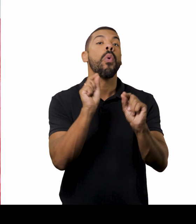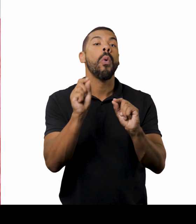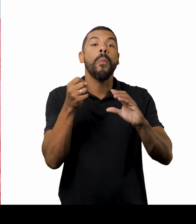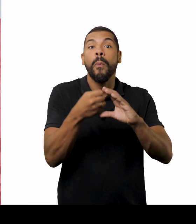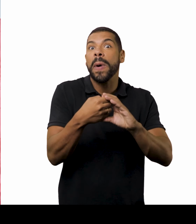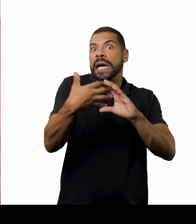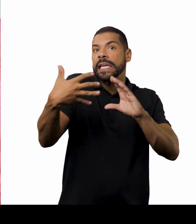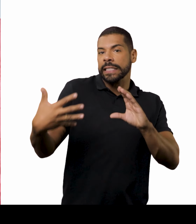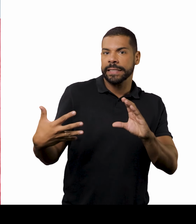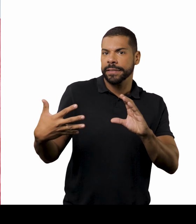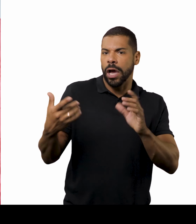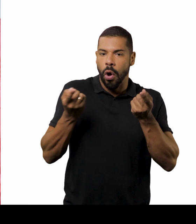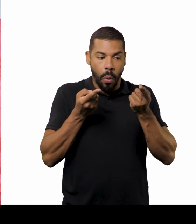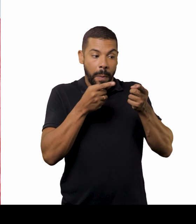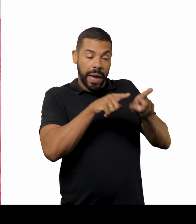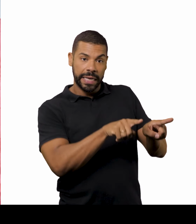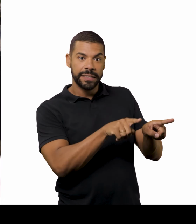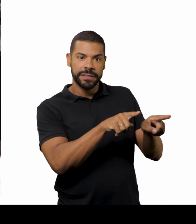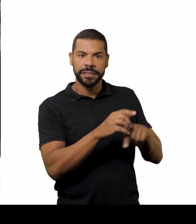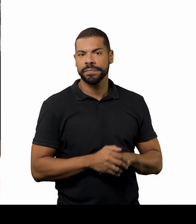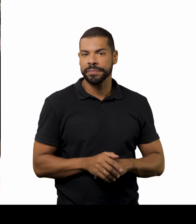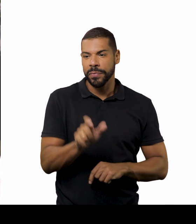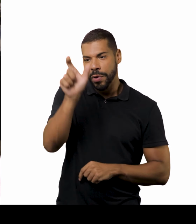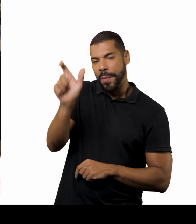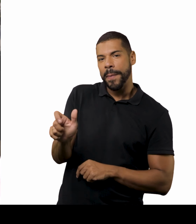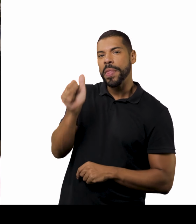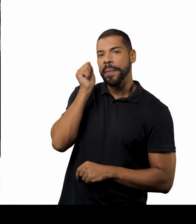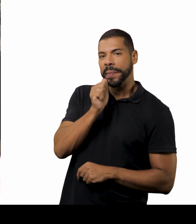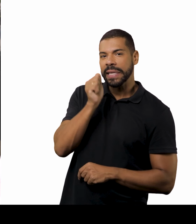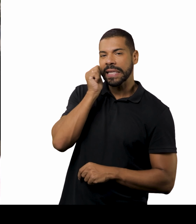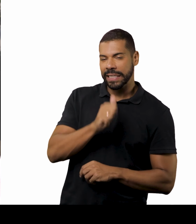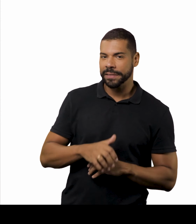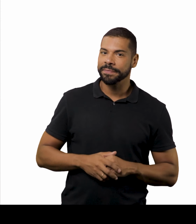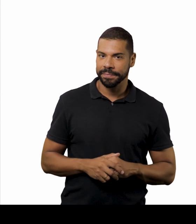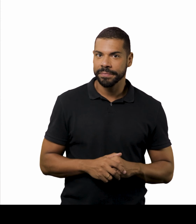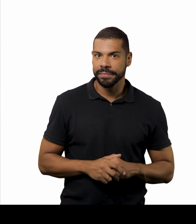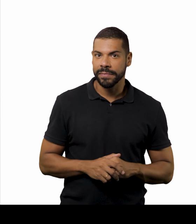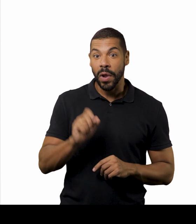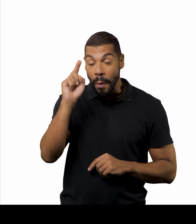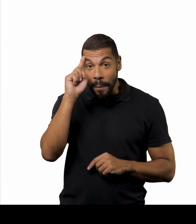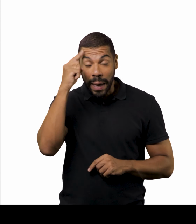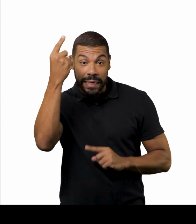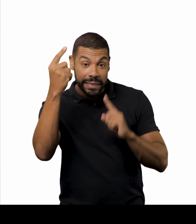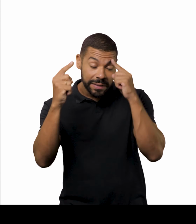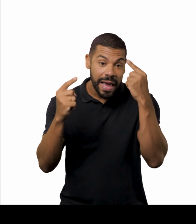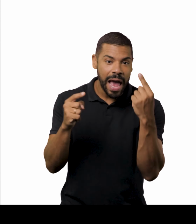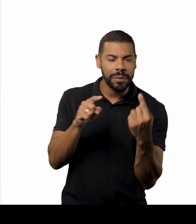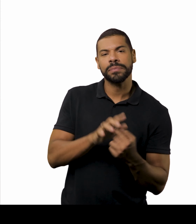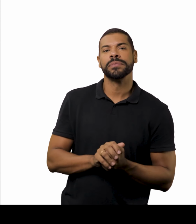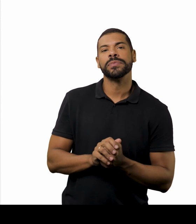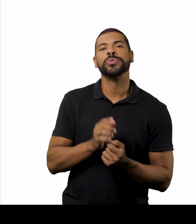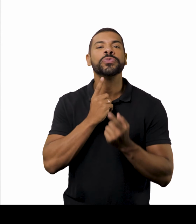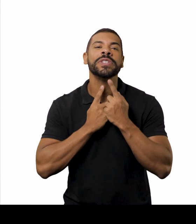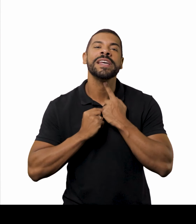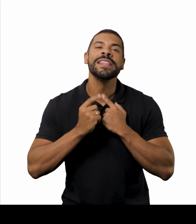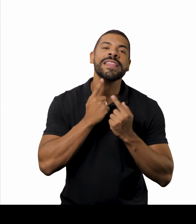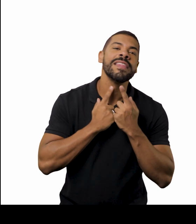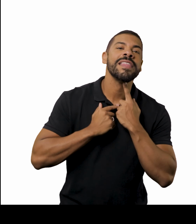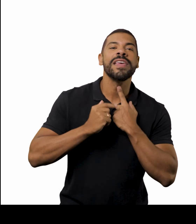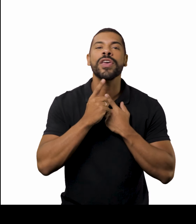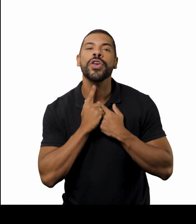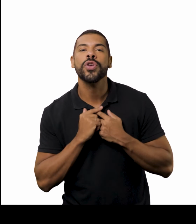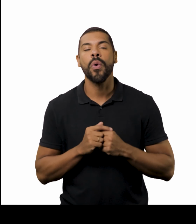uma mulher. Era um debate, uma crítica, essa caricatura do feminino. A ideia partiu das 3 vontades dela, né? Eu